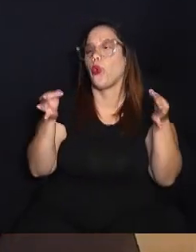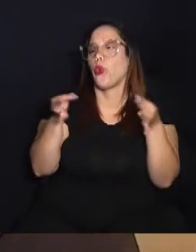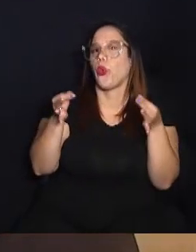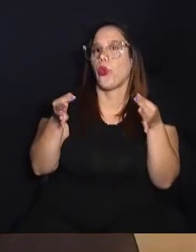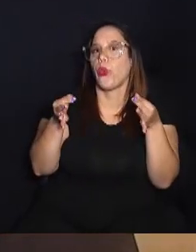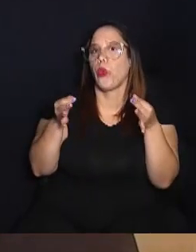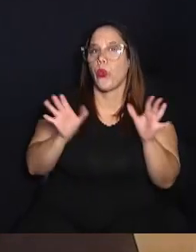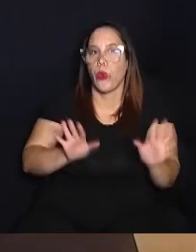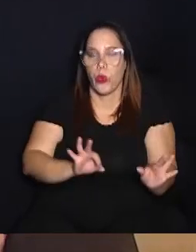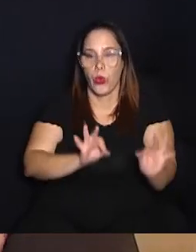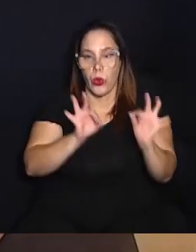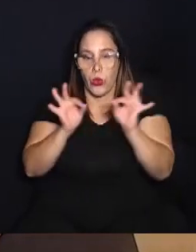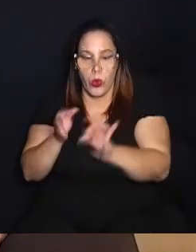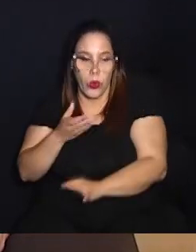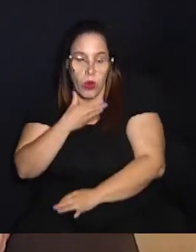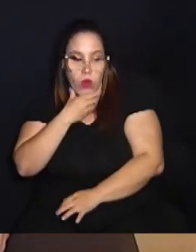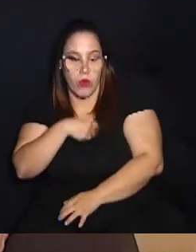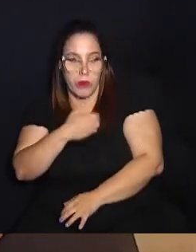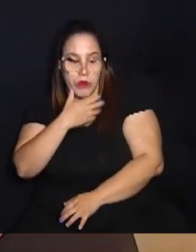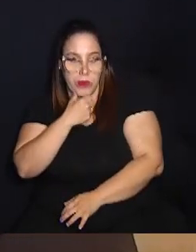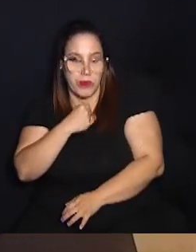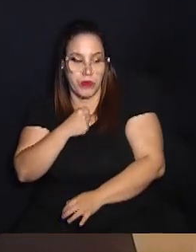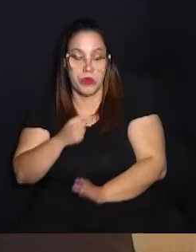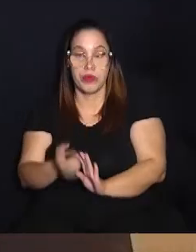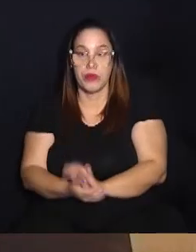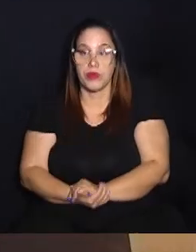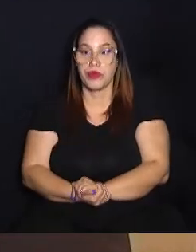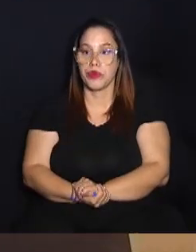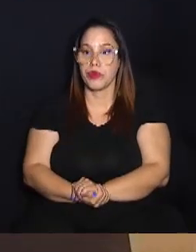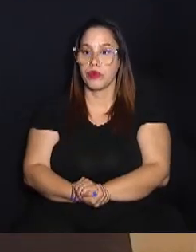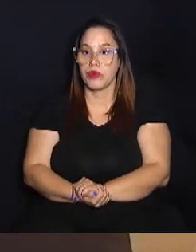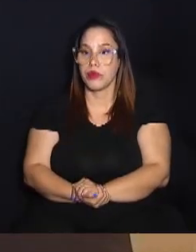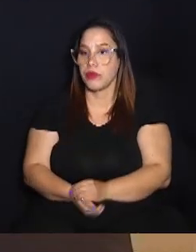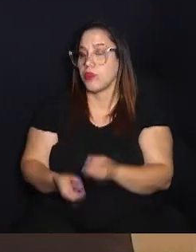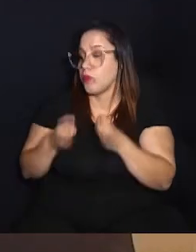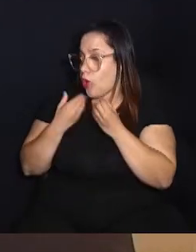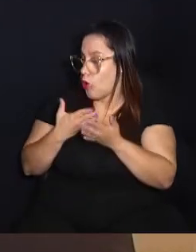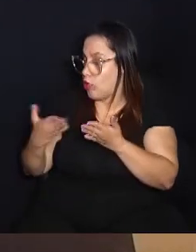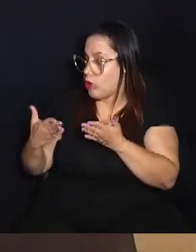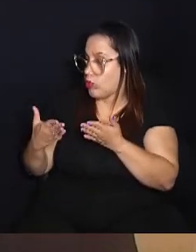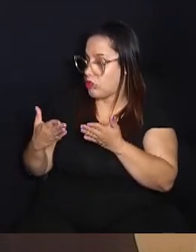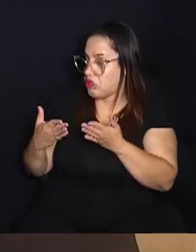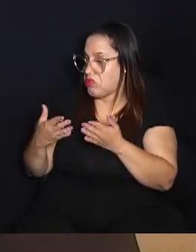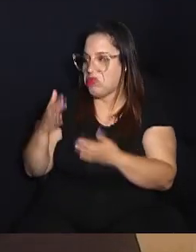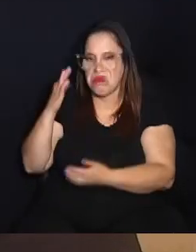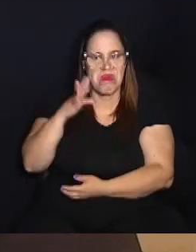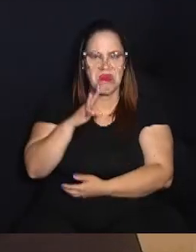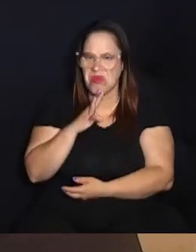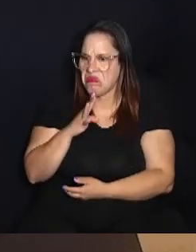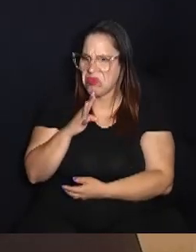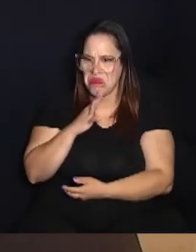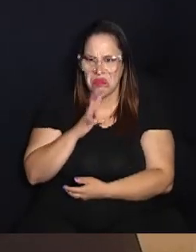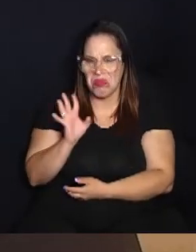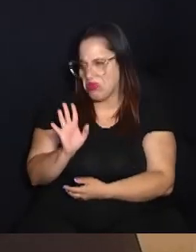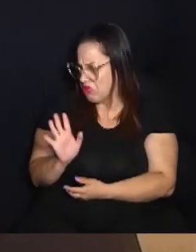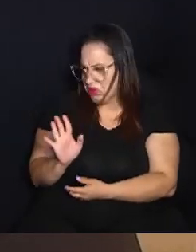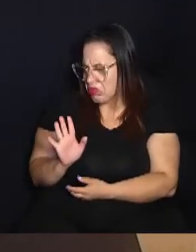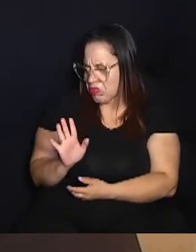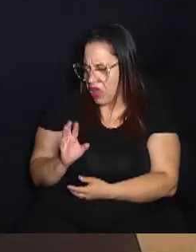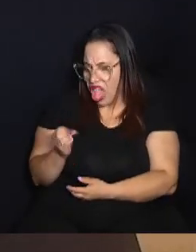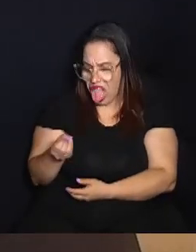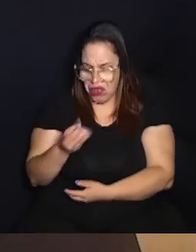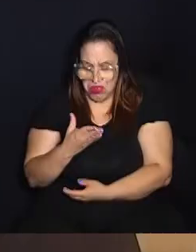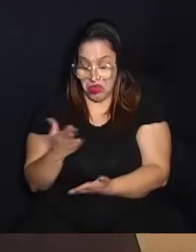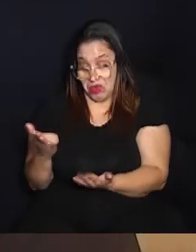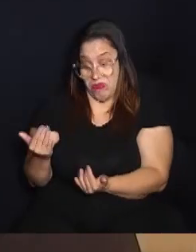tão instrutivo em torno do nosso querido Paulo Freire, o nosso patrono da educação brasileira. Bom, vamos lá, para o pessoal que não conhece e tal,